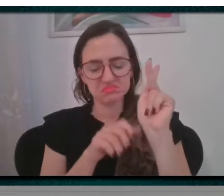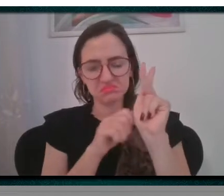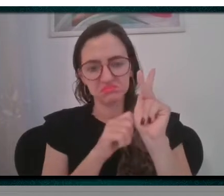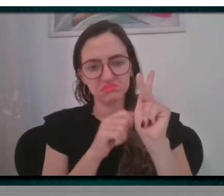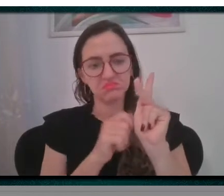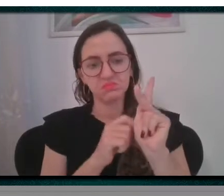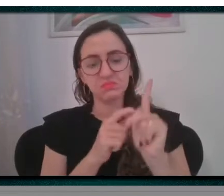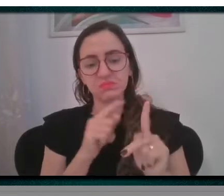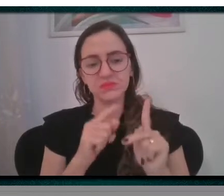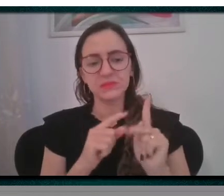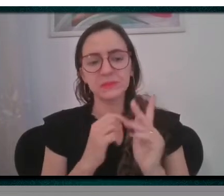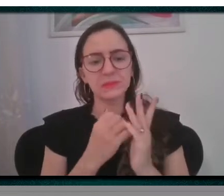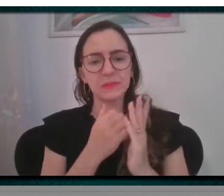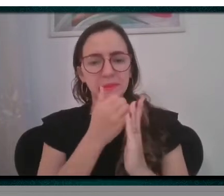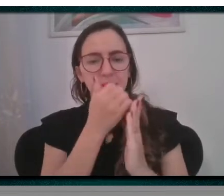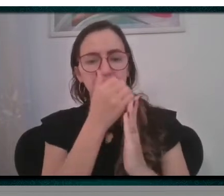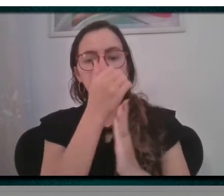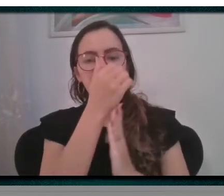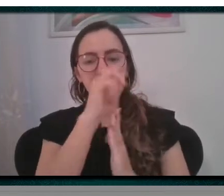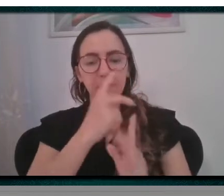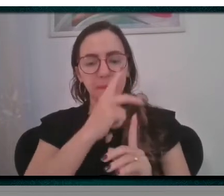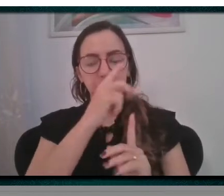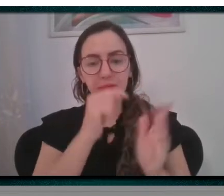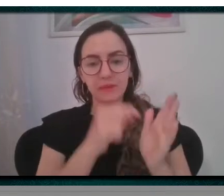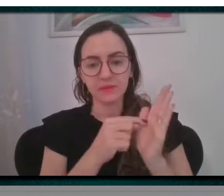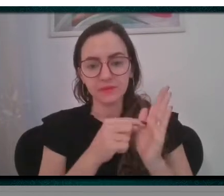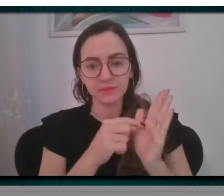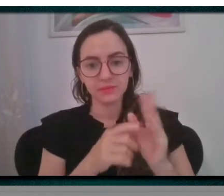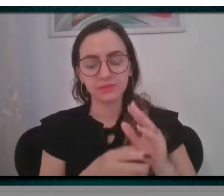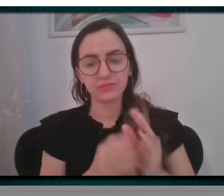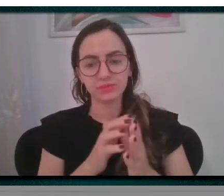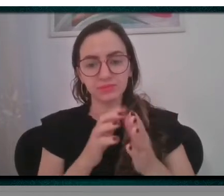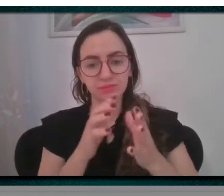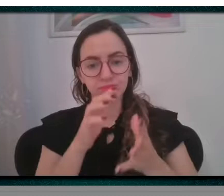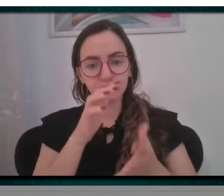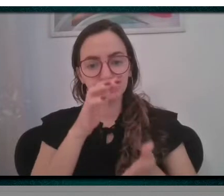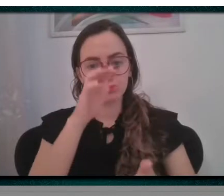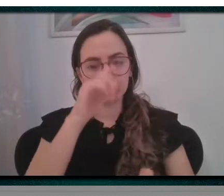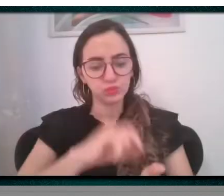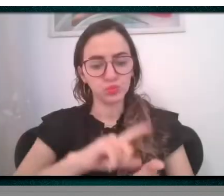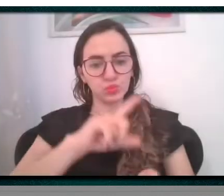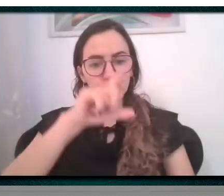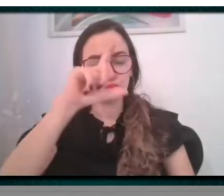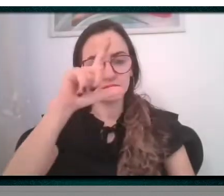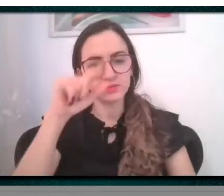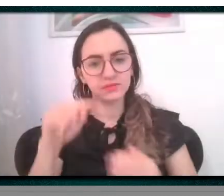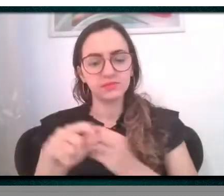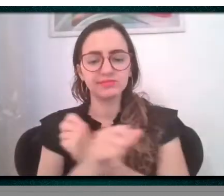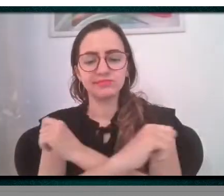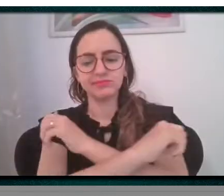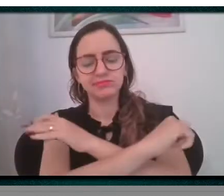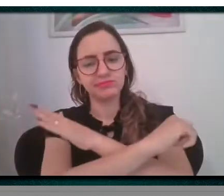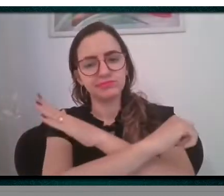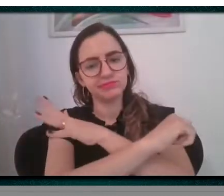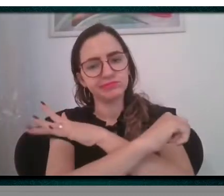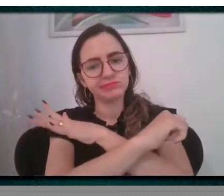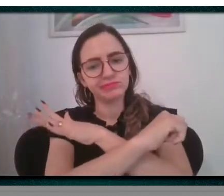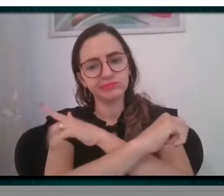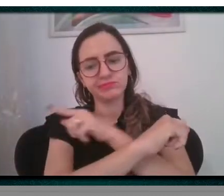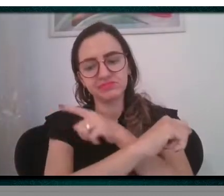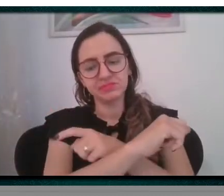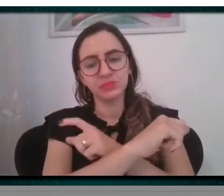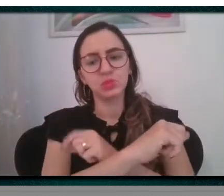Tá bom? Essa é a informação importante. Quanto maior a constante, mais forte é o ácido. Certo?